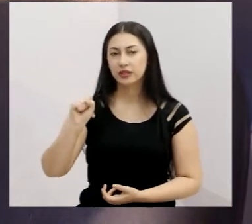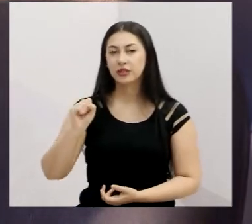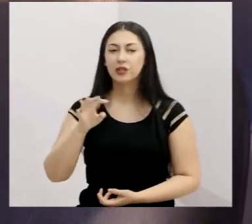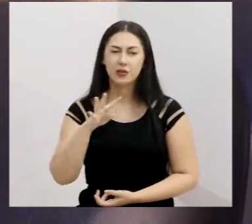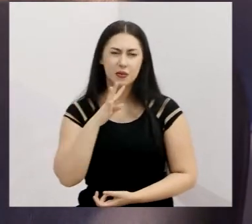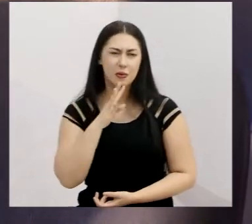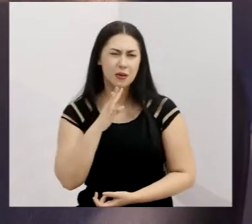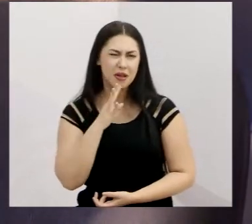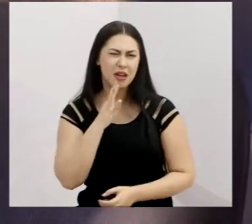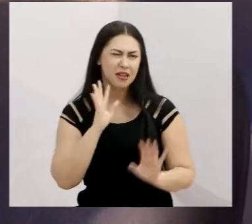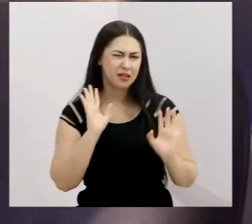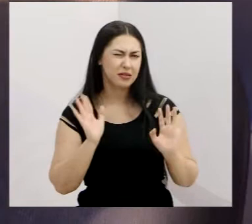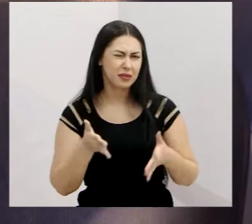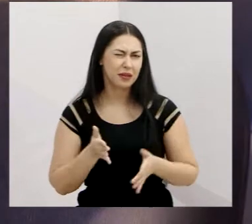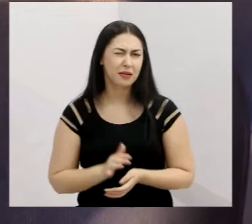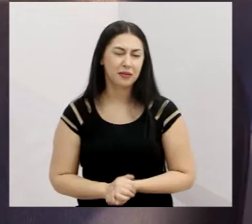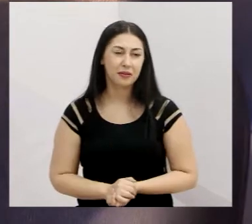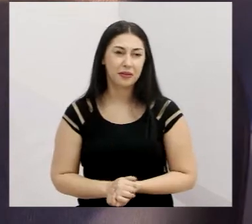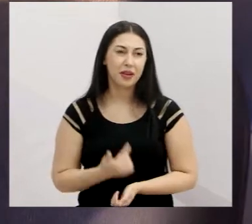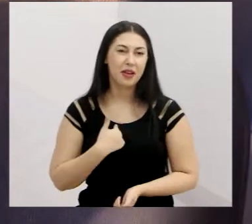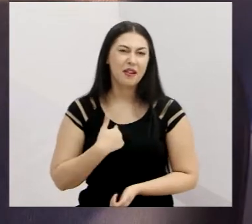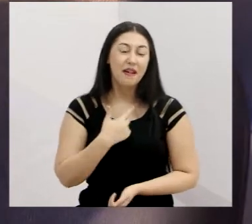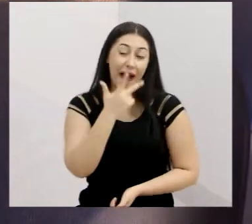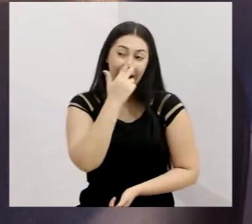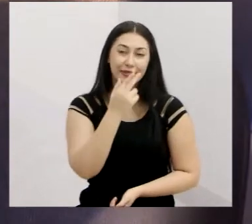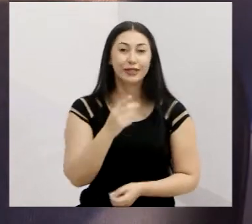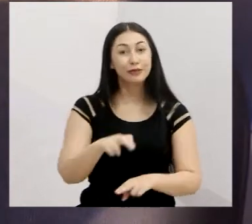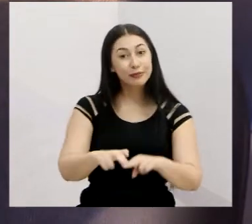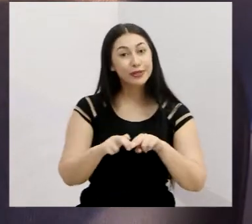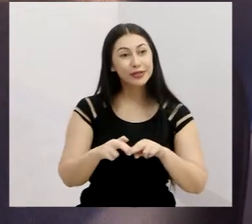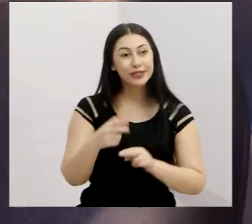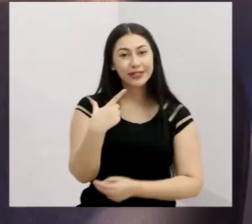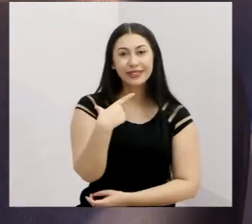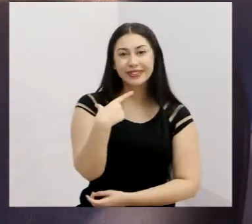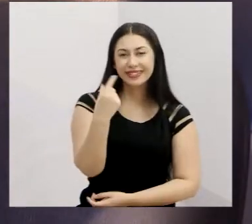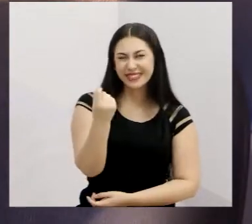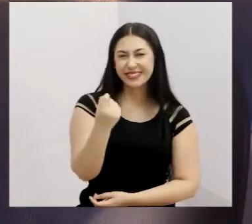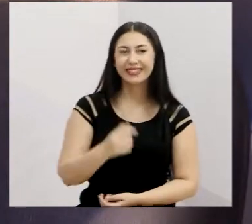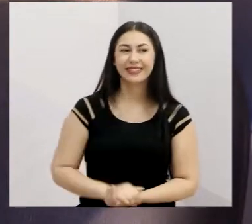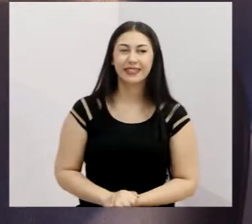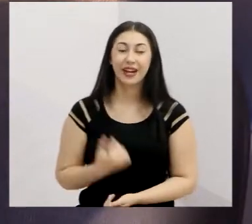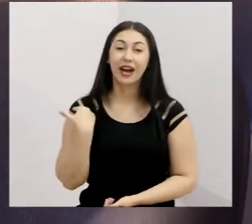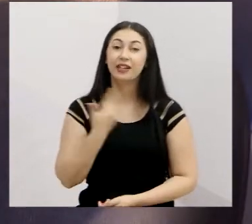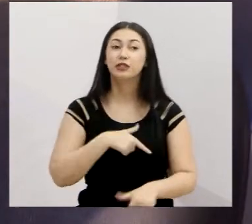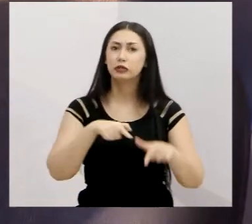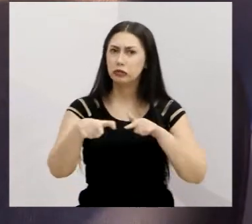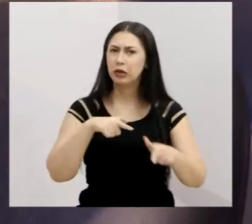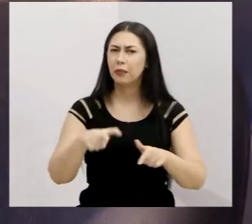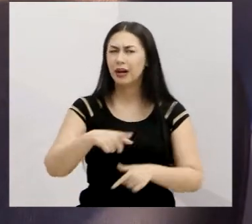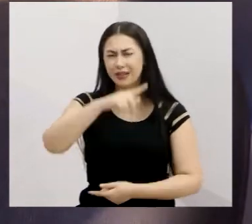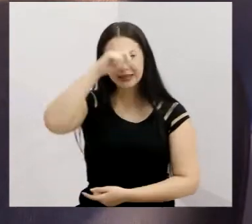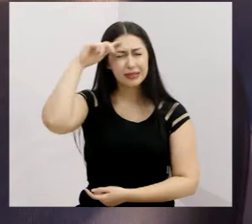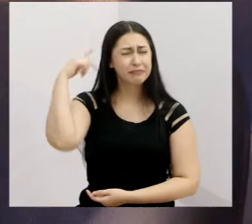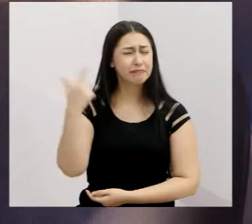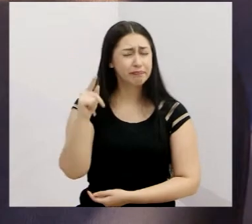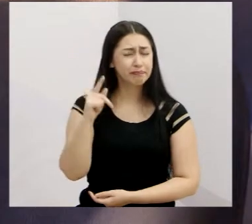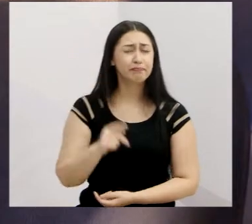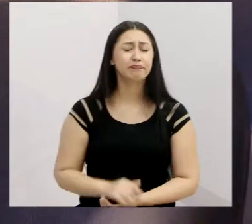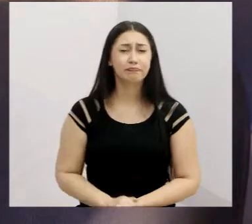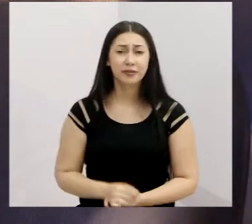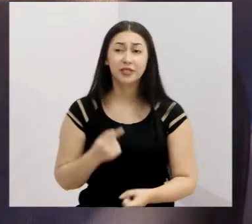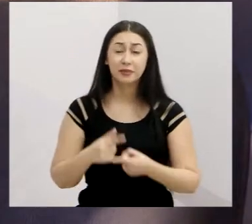conhecer já o nosso trabalho eu acredito que foi por isso que ele me escolheu um trabalho muito ardo porque